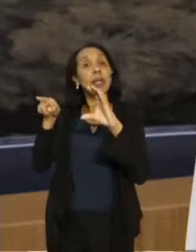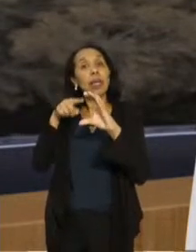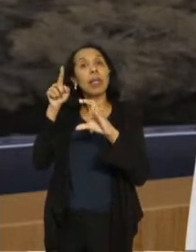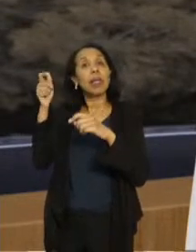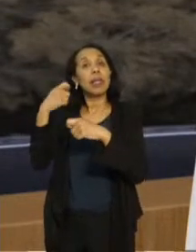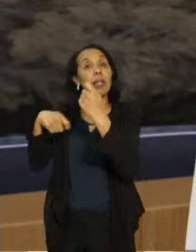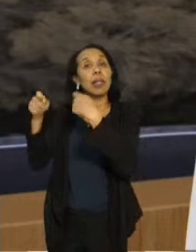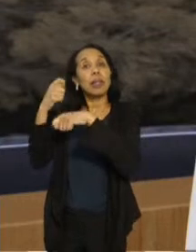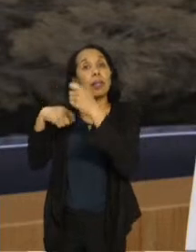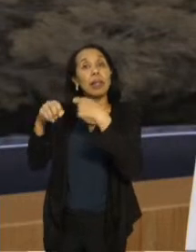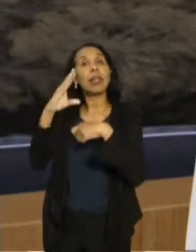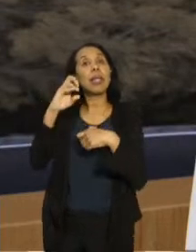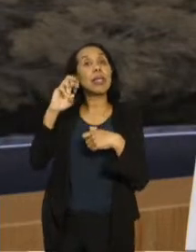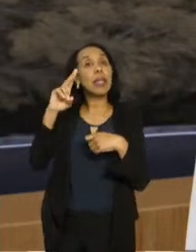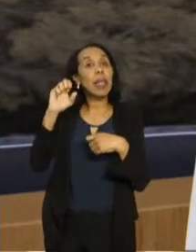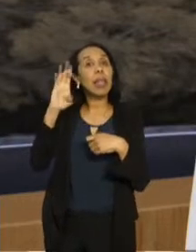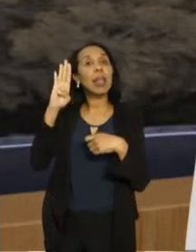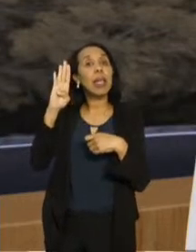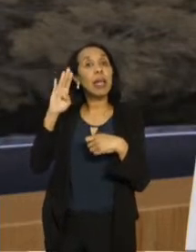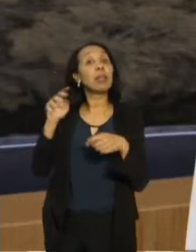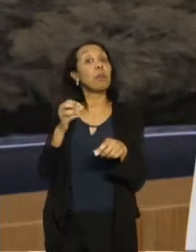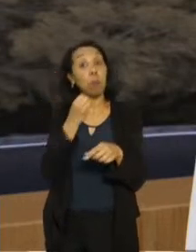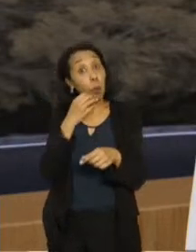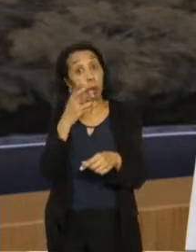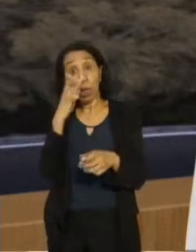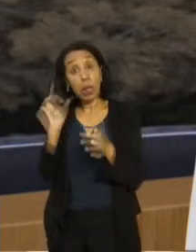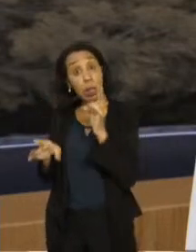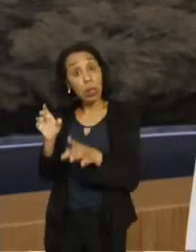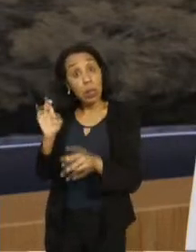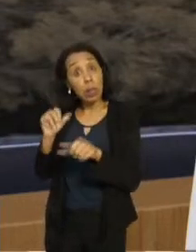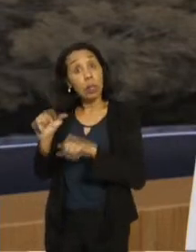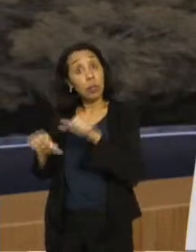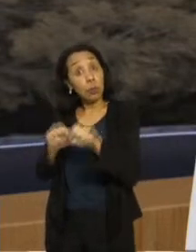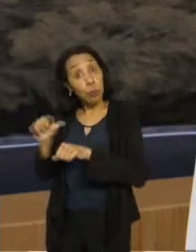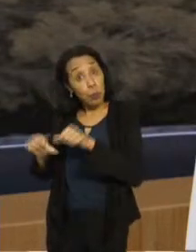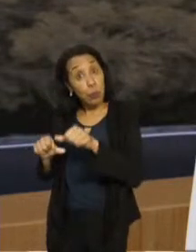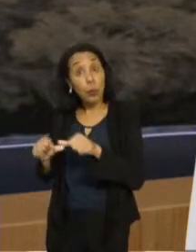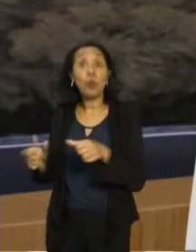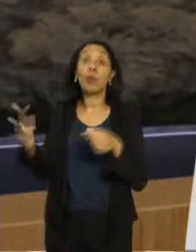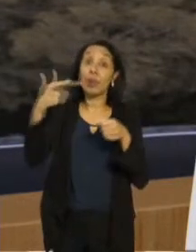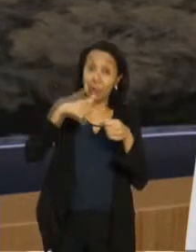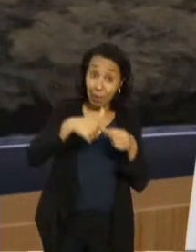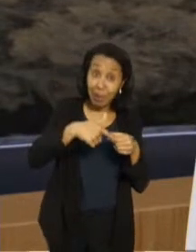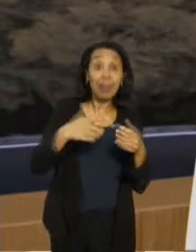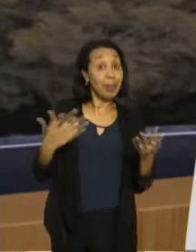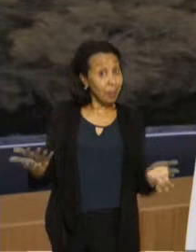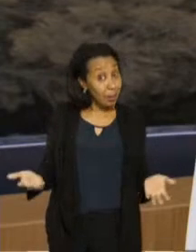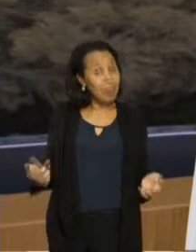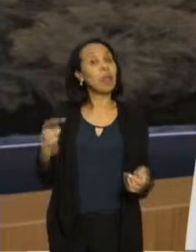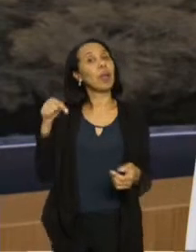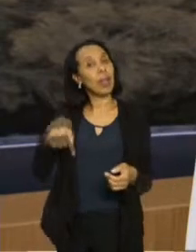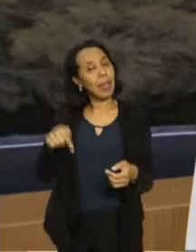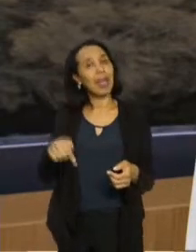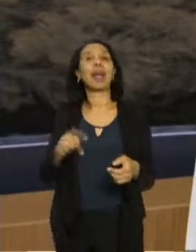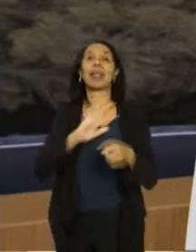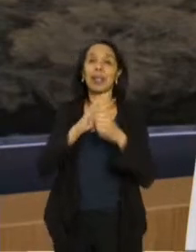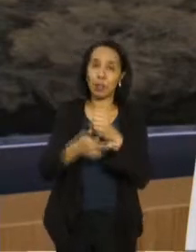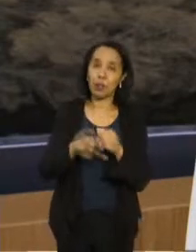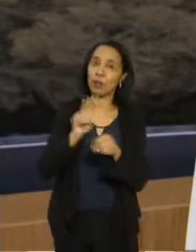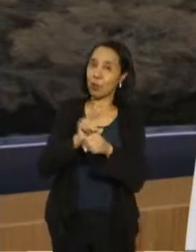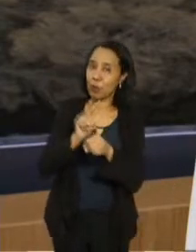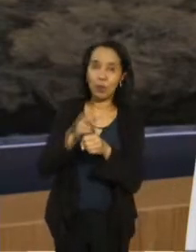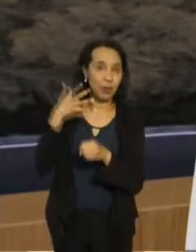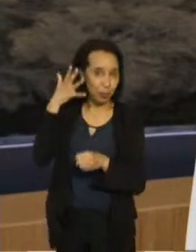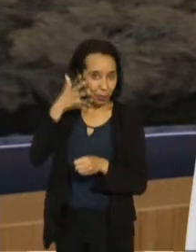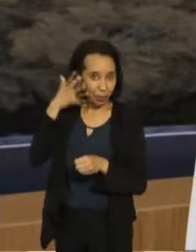a iniciativa do CETESB. Então, isso tudo está permeando o nosso início dessa jornada de discussões aqui no Sustainable Talks. É isso que